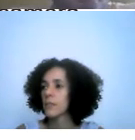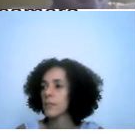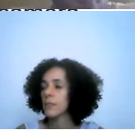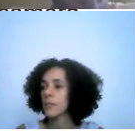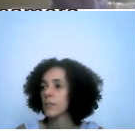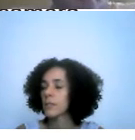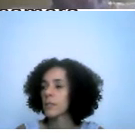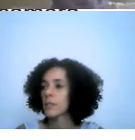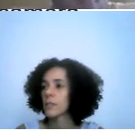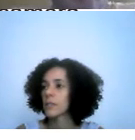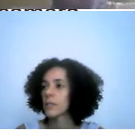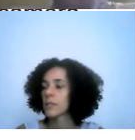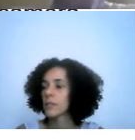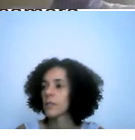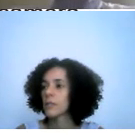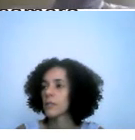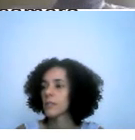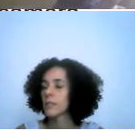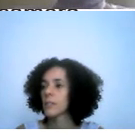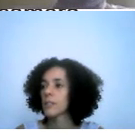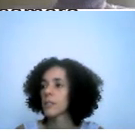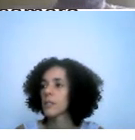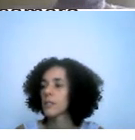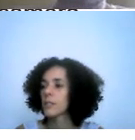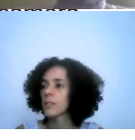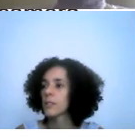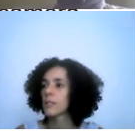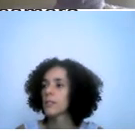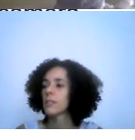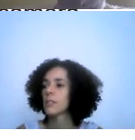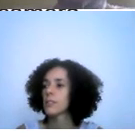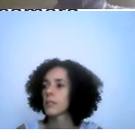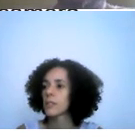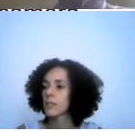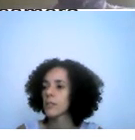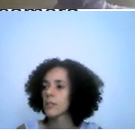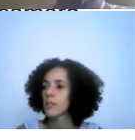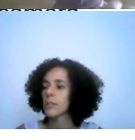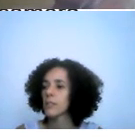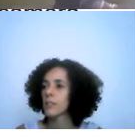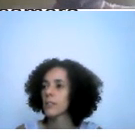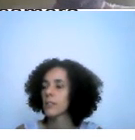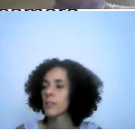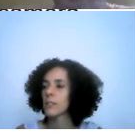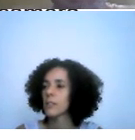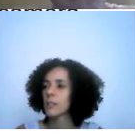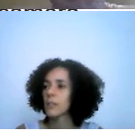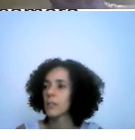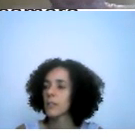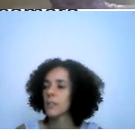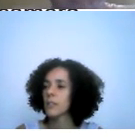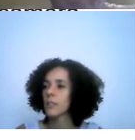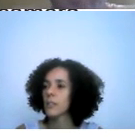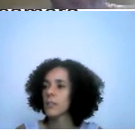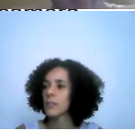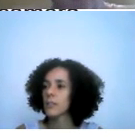condições abióticas do ambiente podem ser desfavoráveis ao processo reprodutivo dessas novas espécies que estão chegando